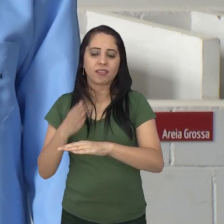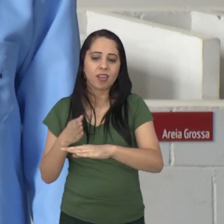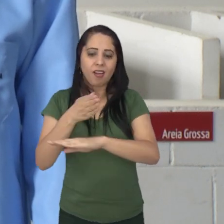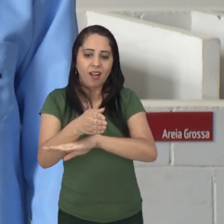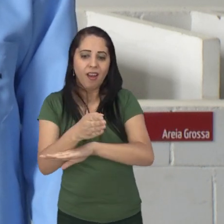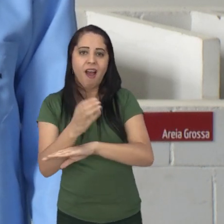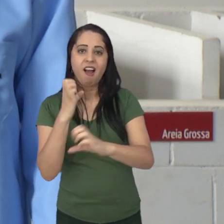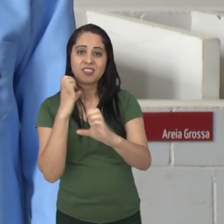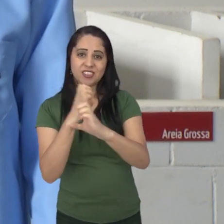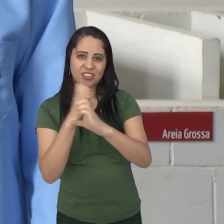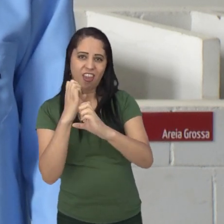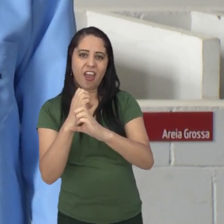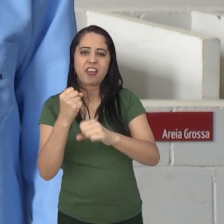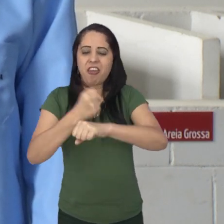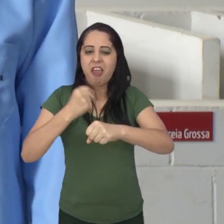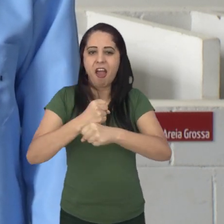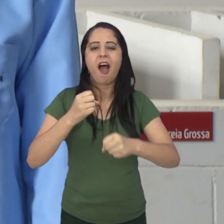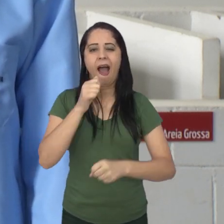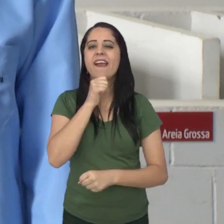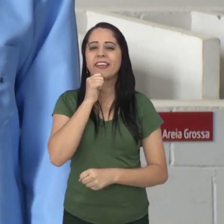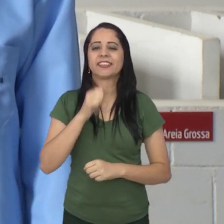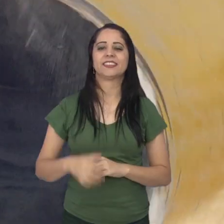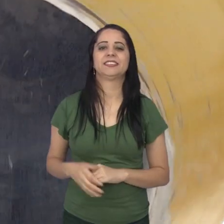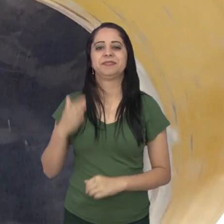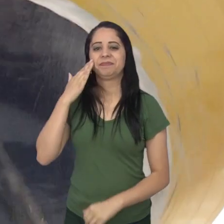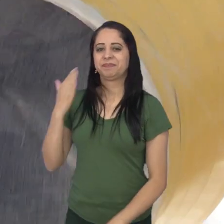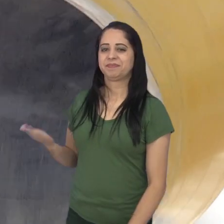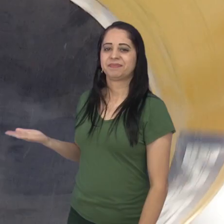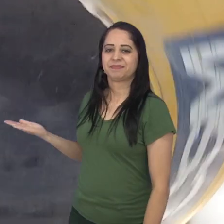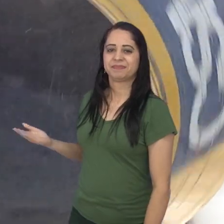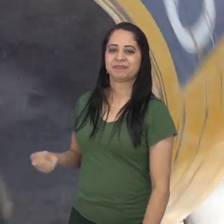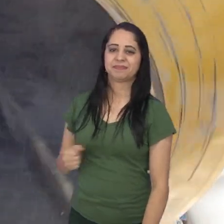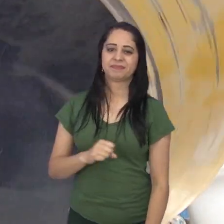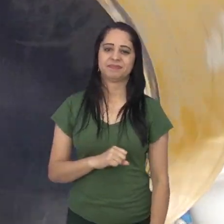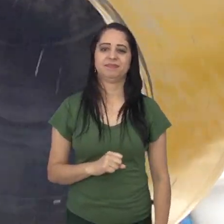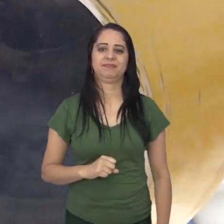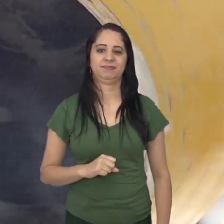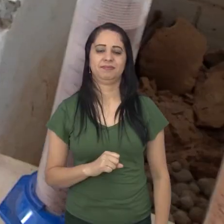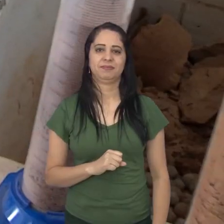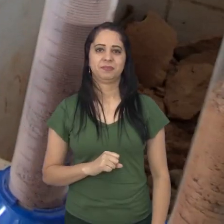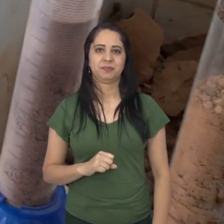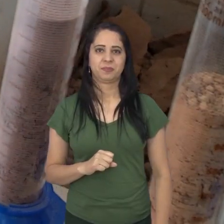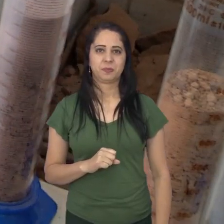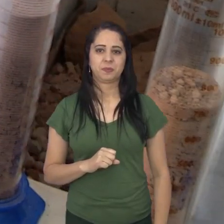trabalhando também diretamente com a engenharia, né?